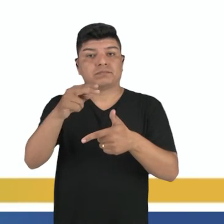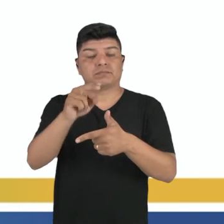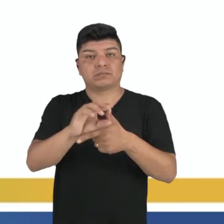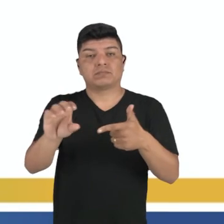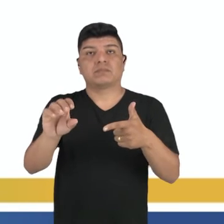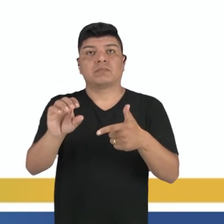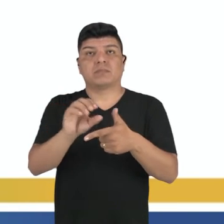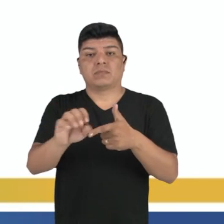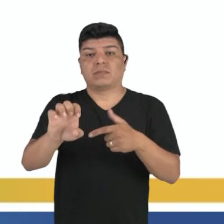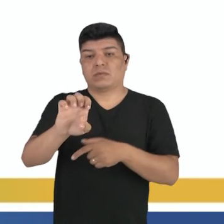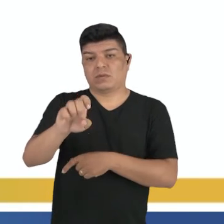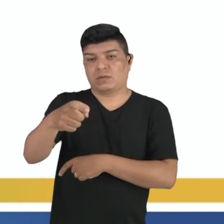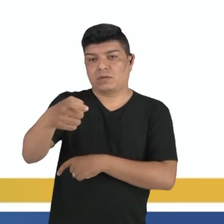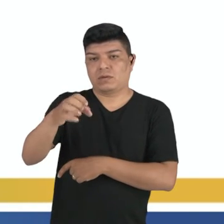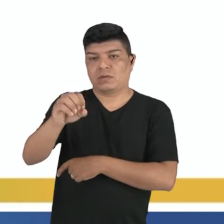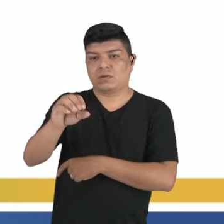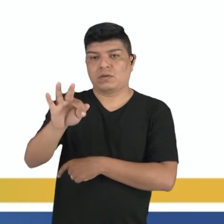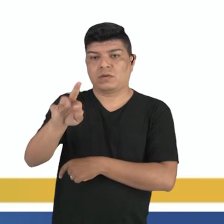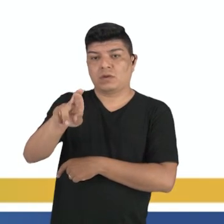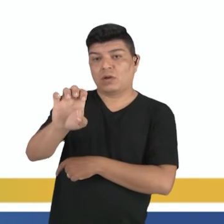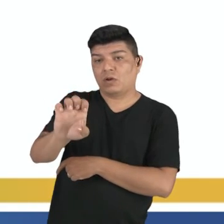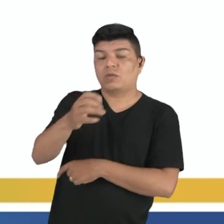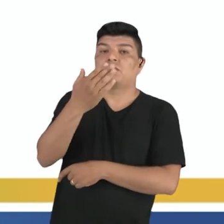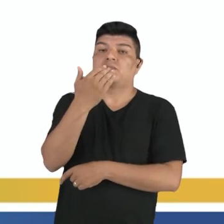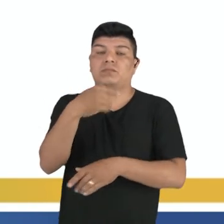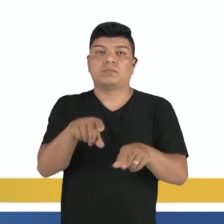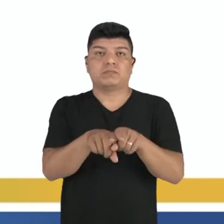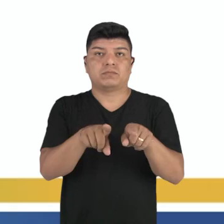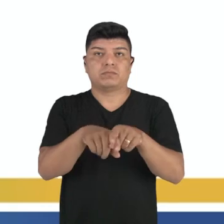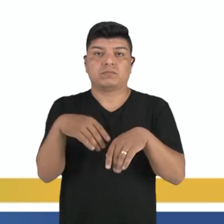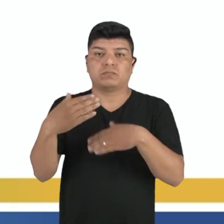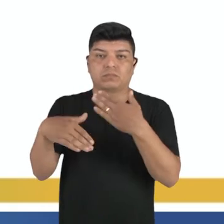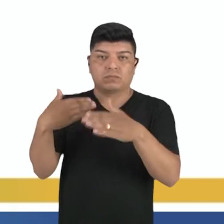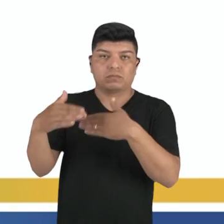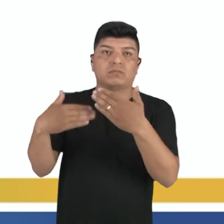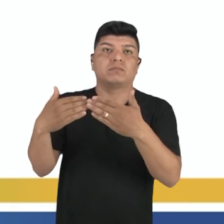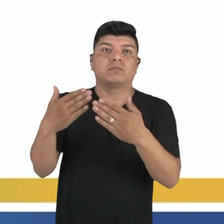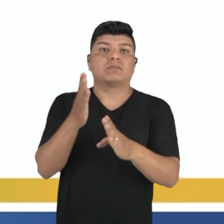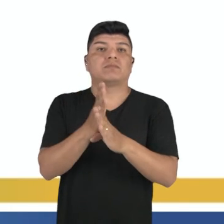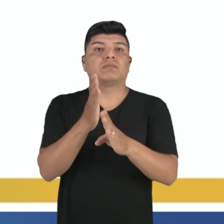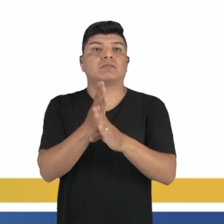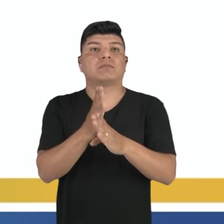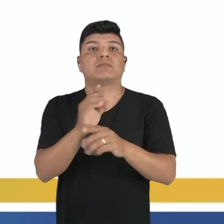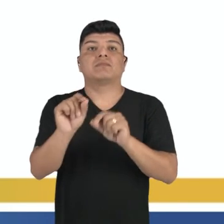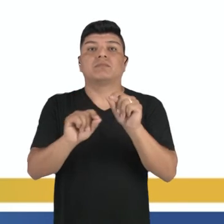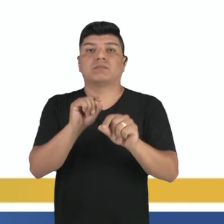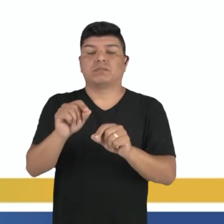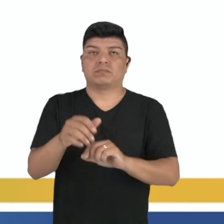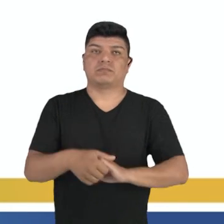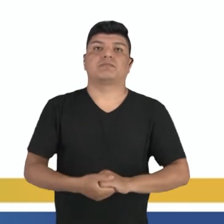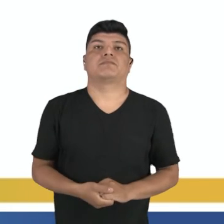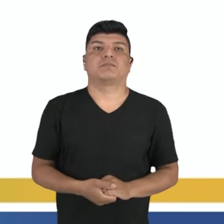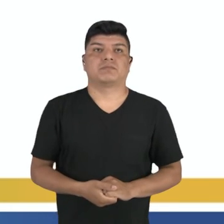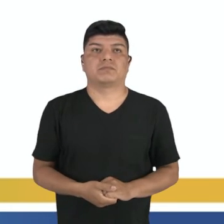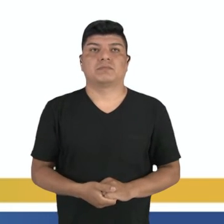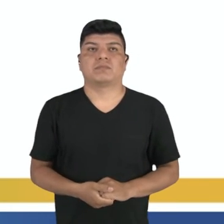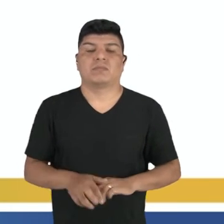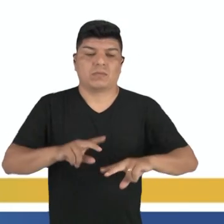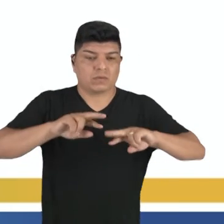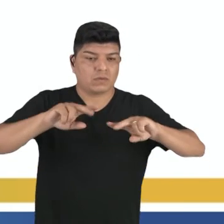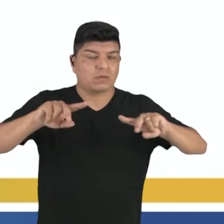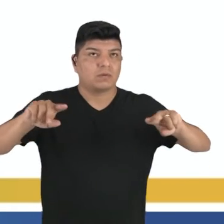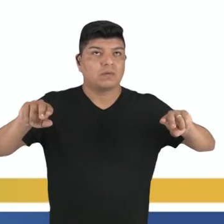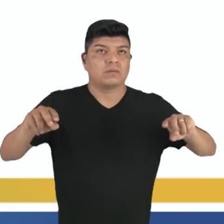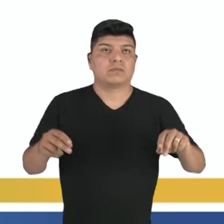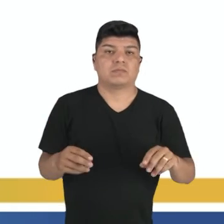reciclam enxofre né e realizam Ela se alimenta vale seu processo de metabolismo através da síntese do enxofre a